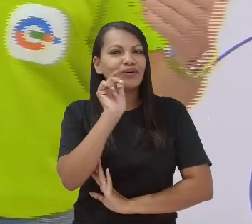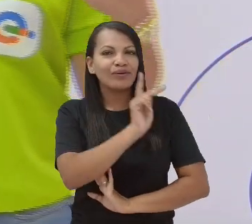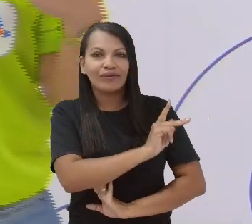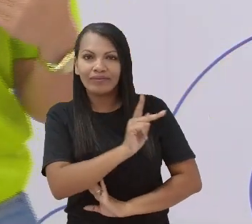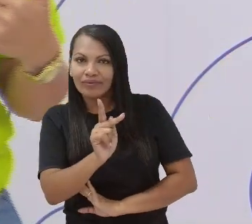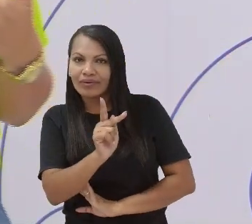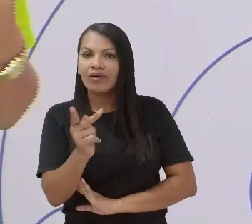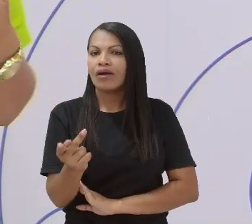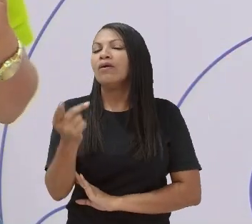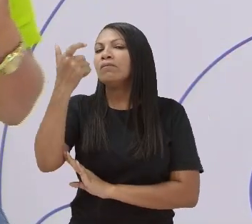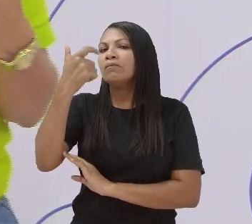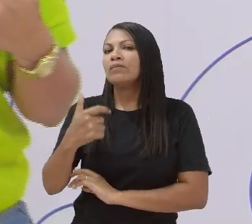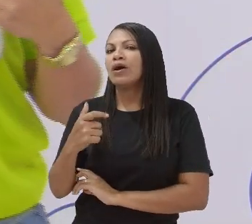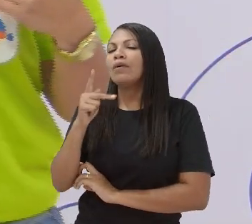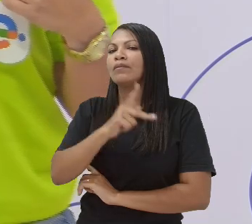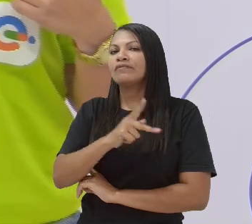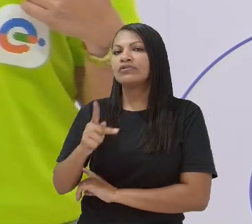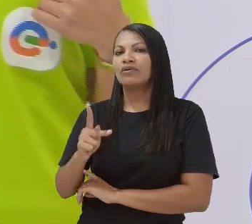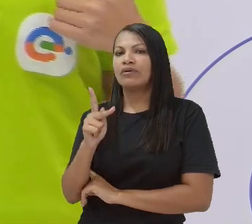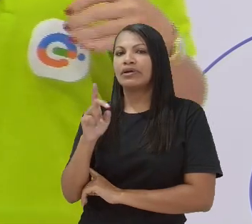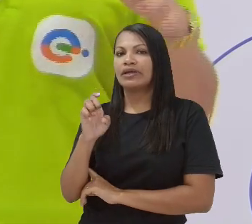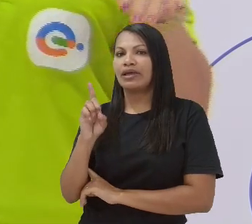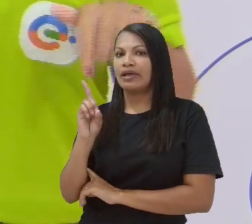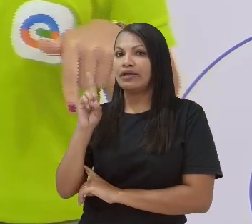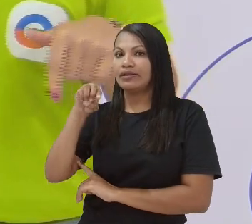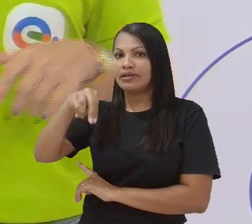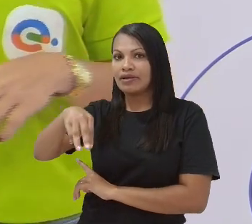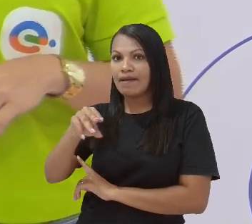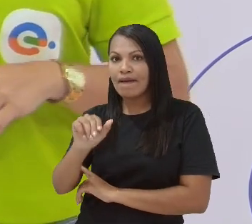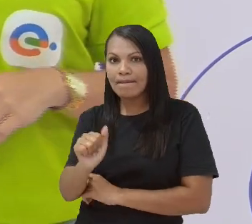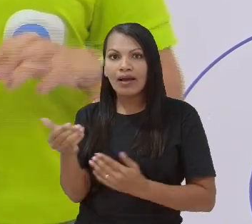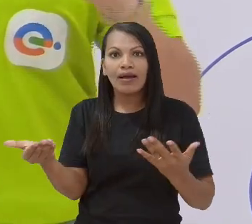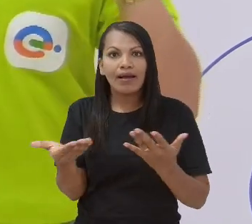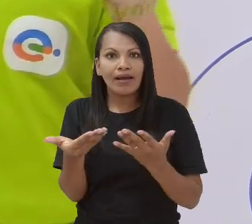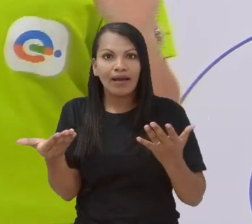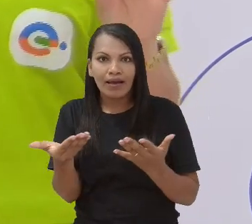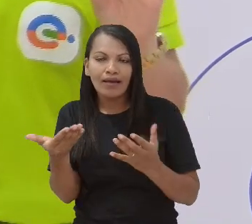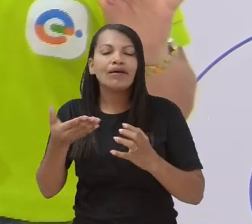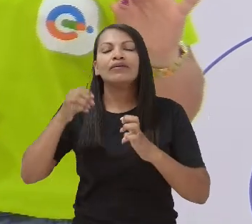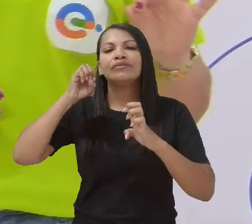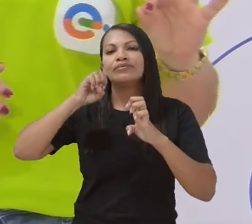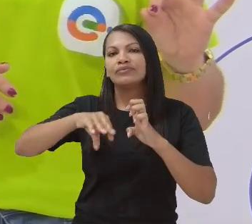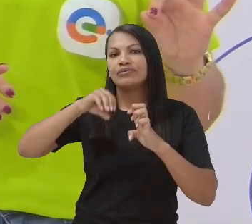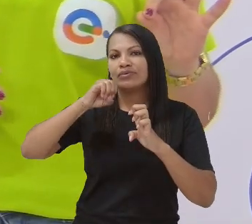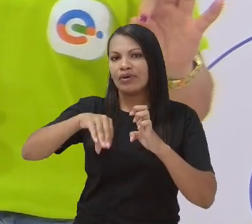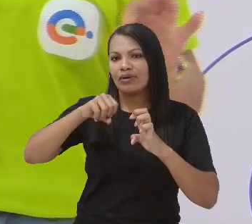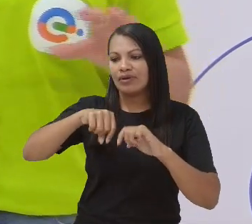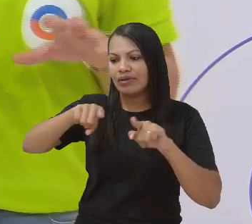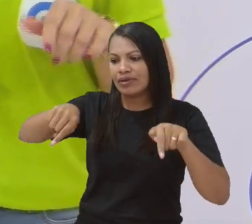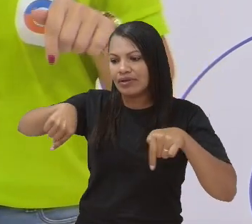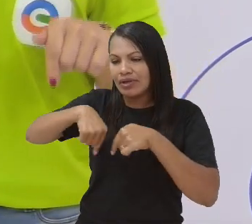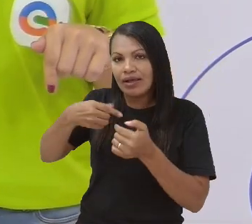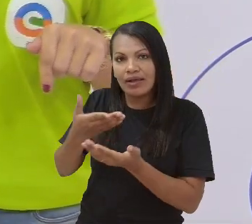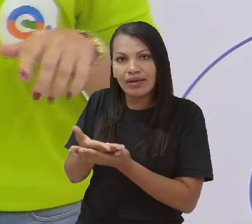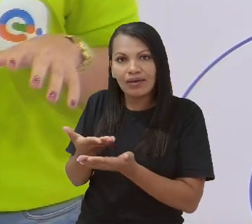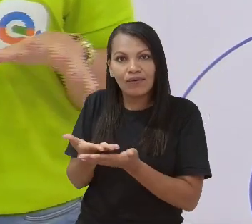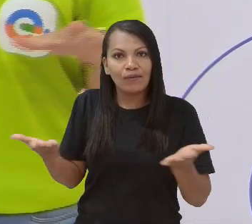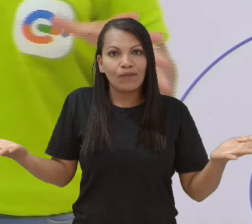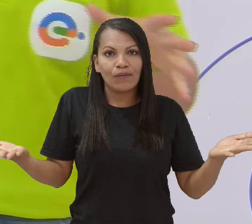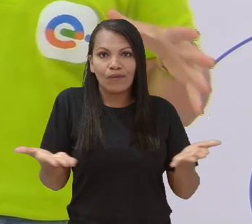Educador. Eu sou a professora Kedma Santos e este é o programa Educa Recife em Sala.